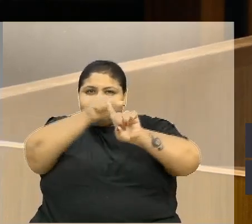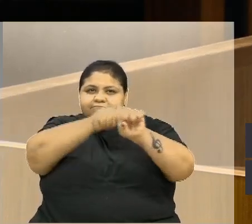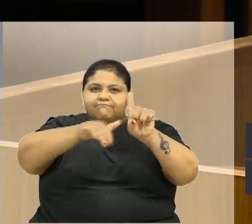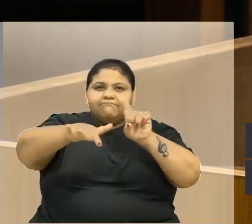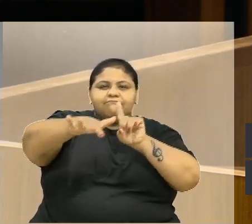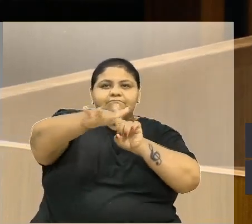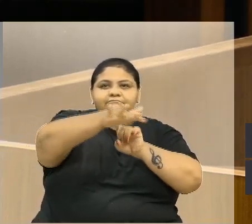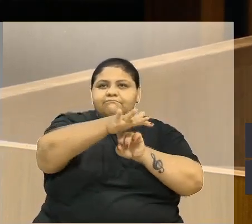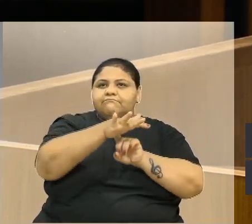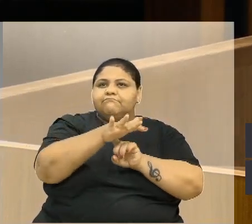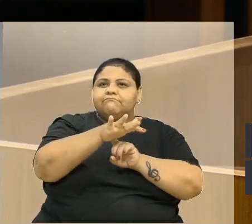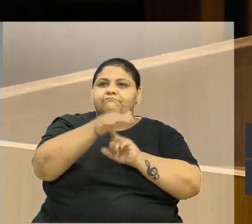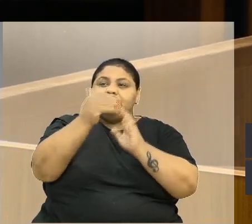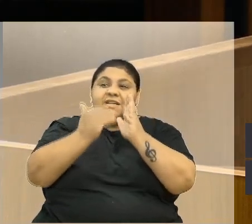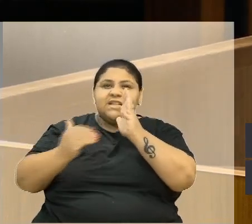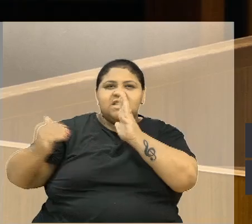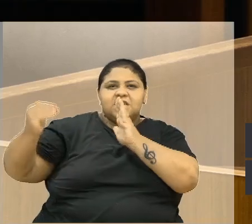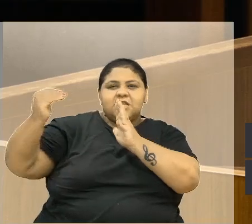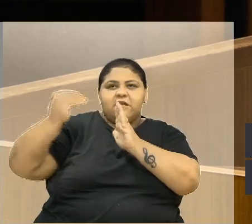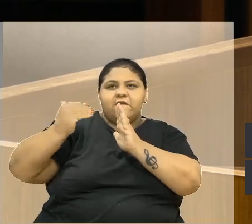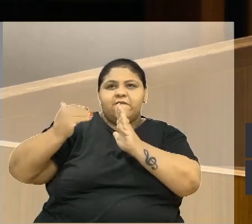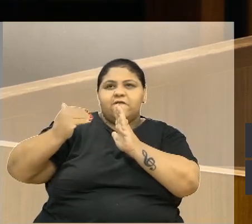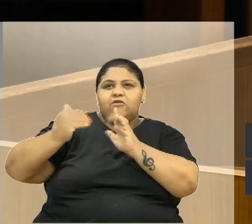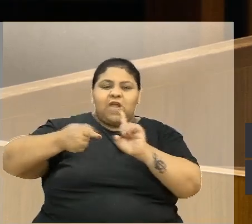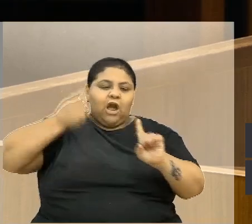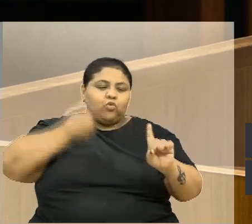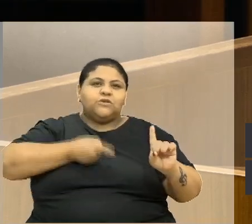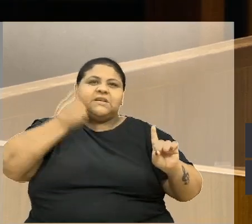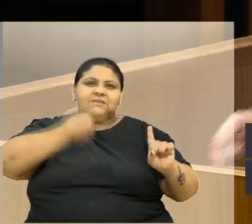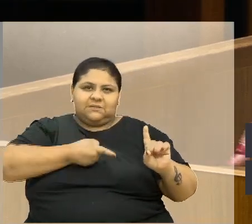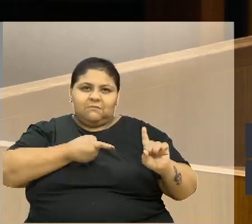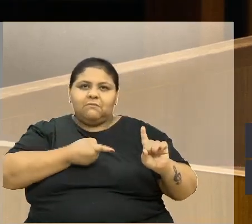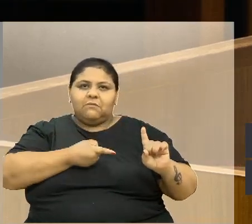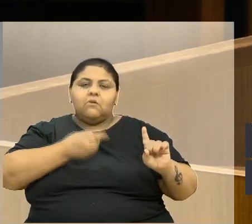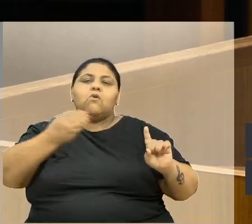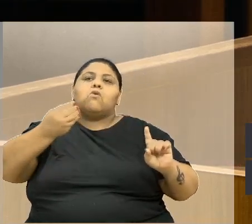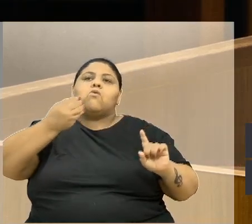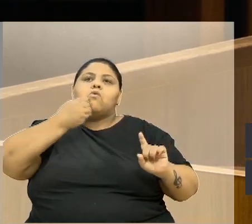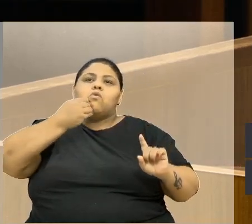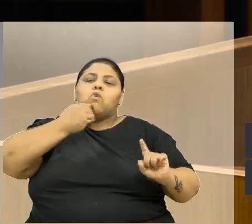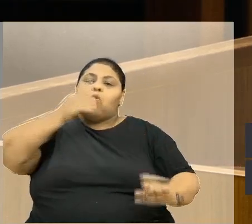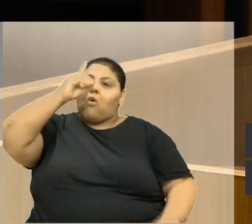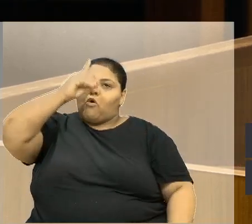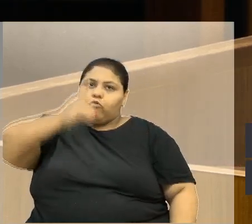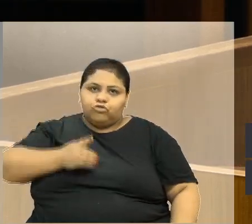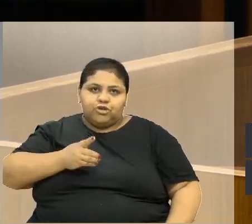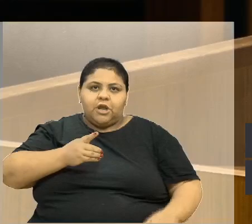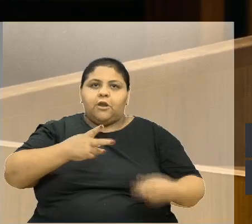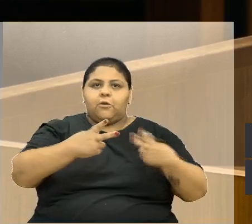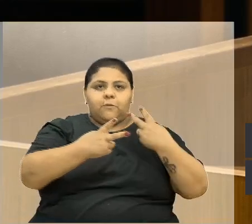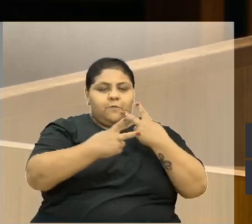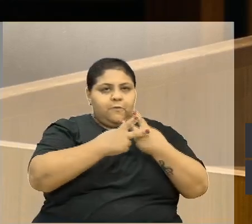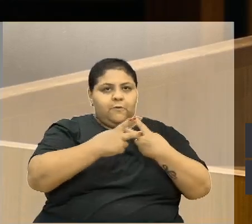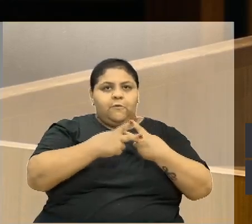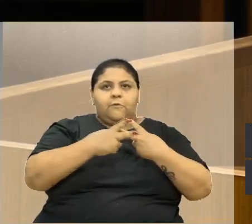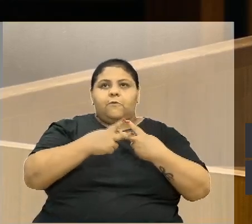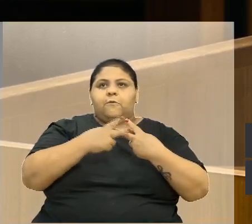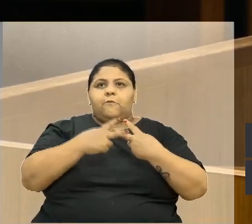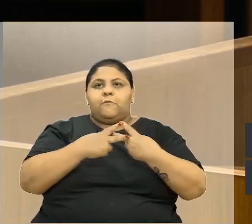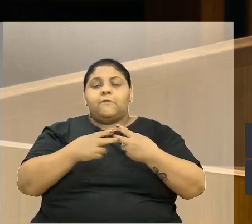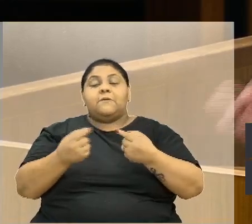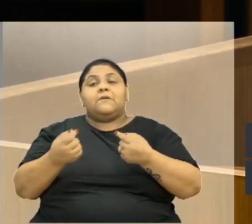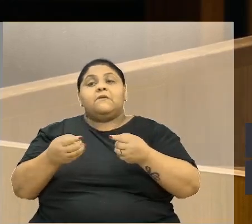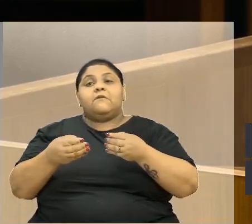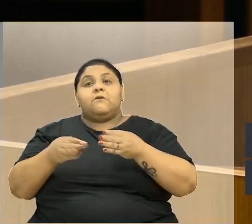em nível de acusação. Porque, claro, os direitos dos apenados incluem os direitos